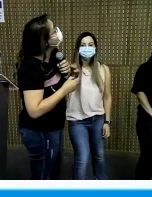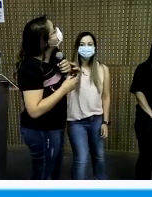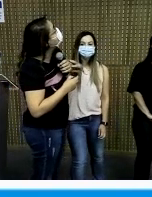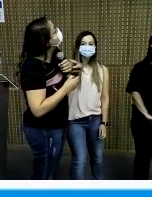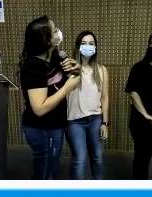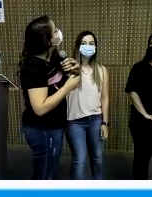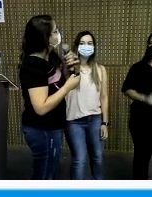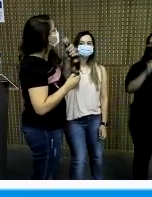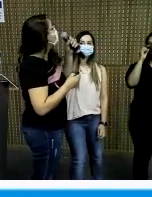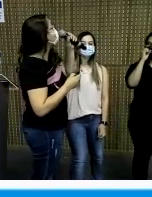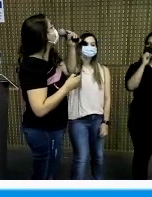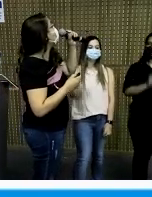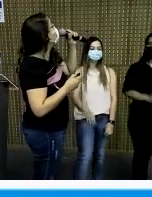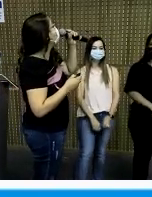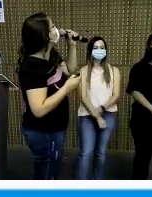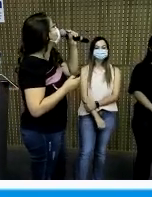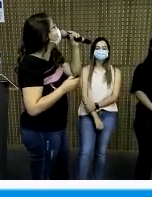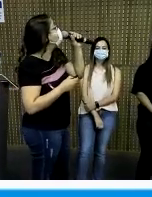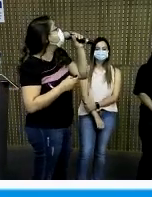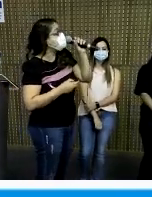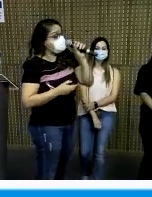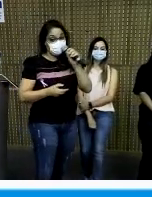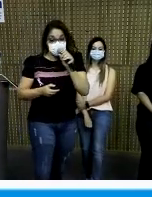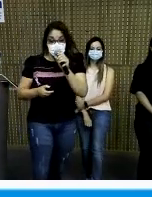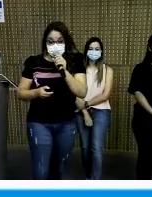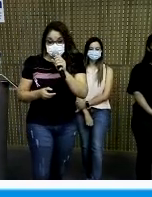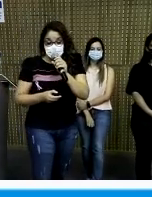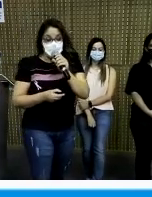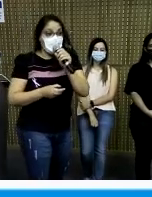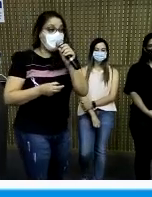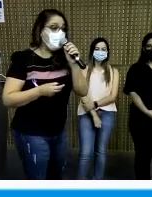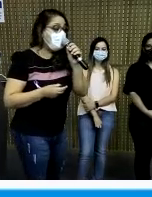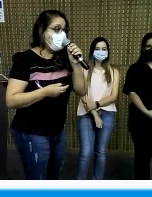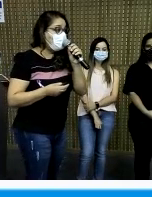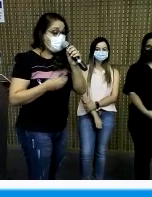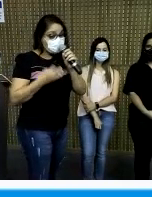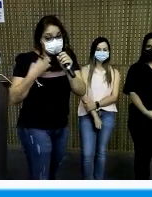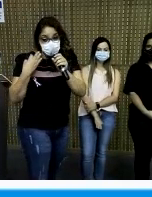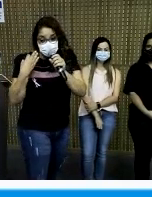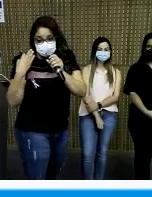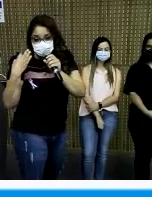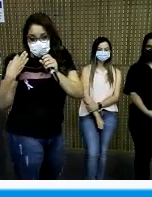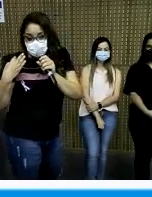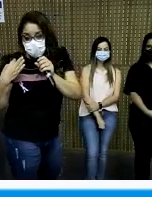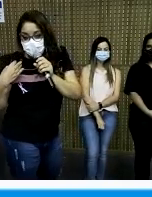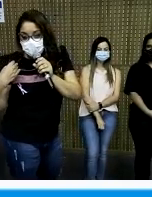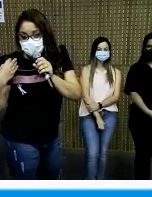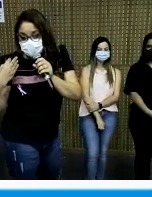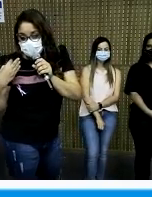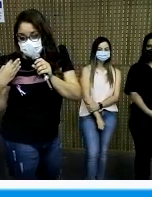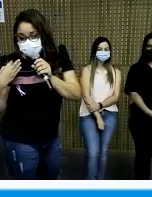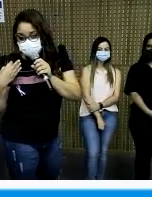a gente procurou trazer para vocês uma forma de organizar